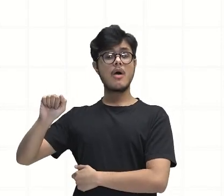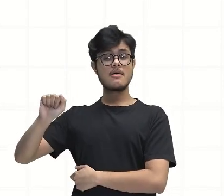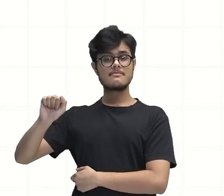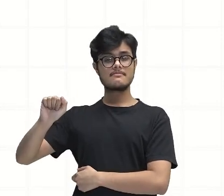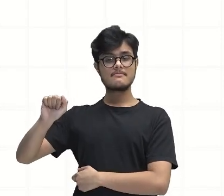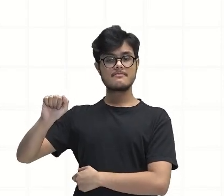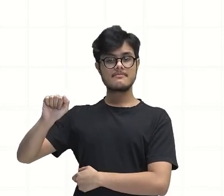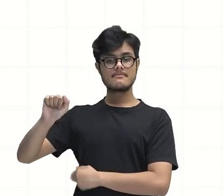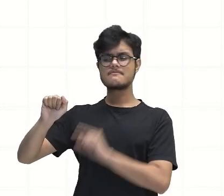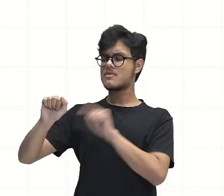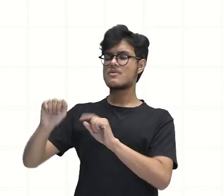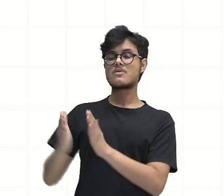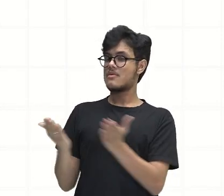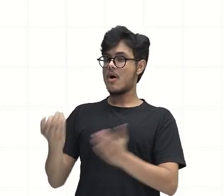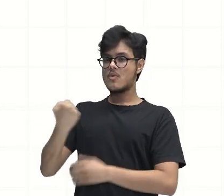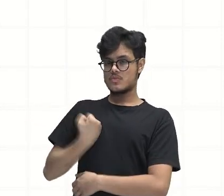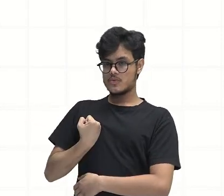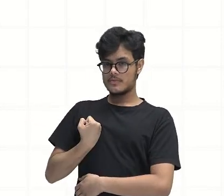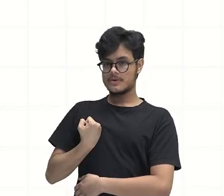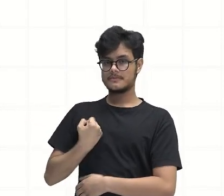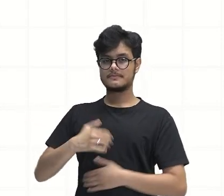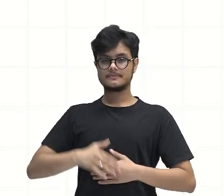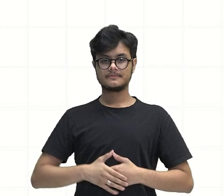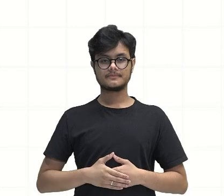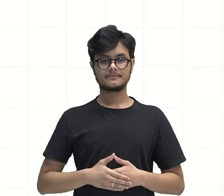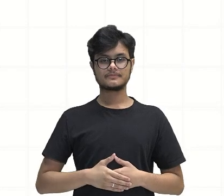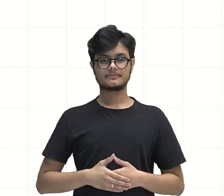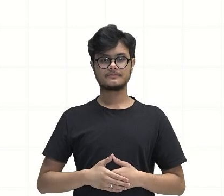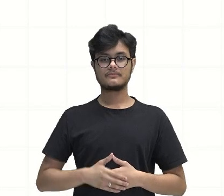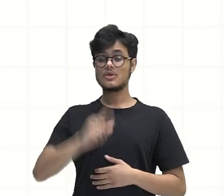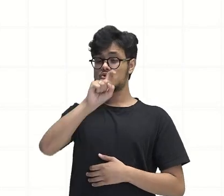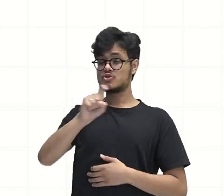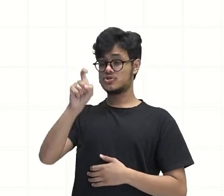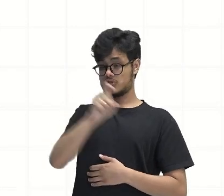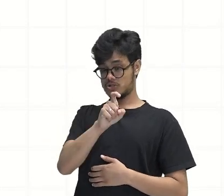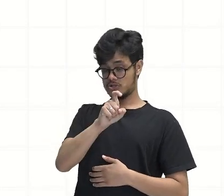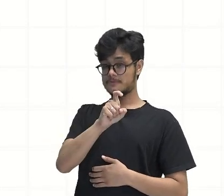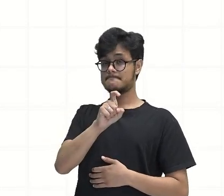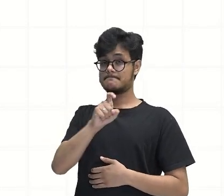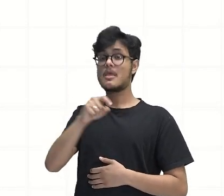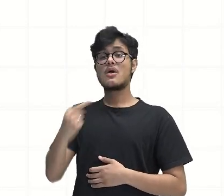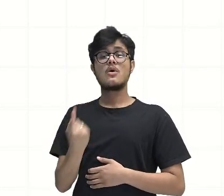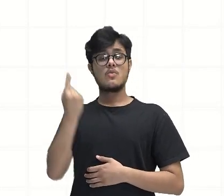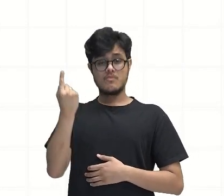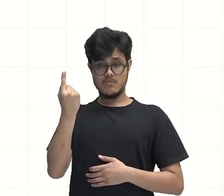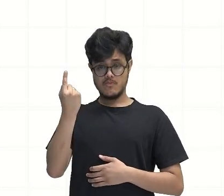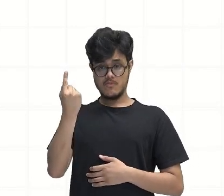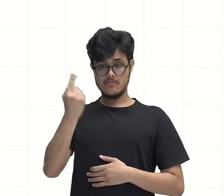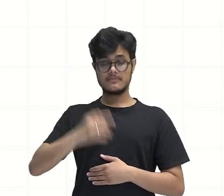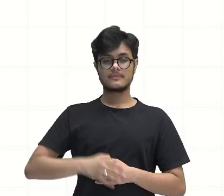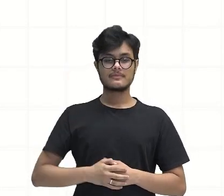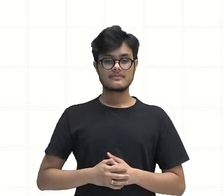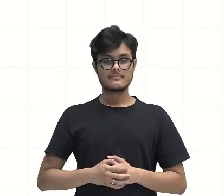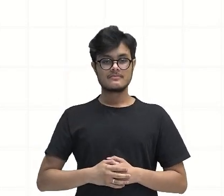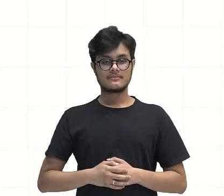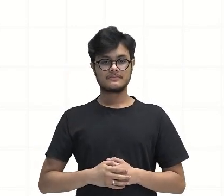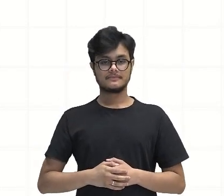ponto A, o XA vai ser 1, né? Que é aqui, ó, a